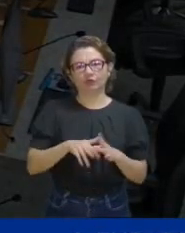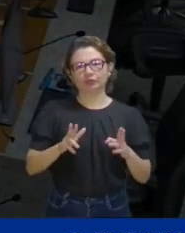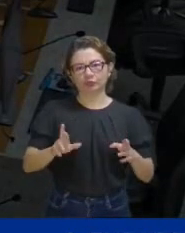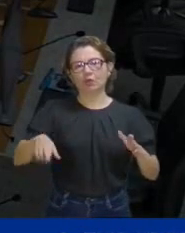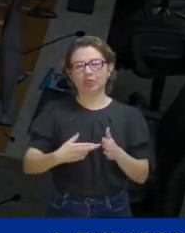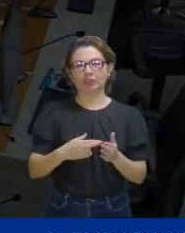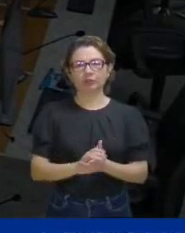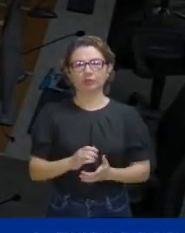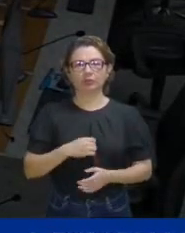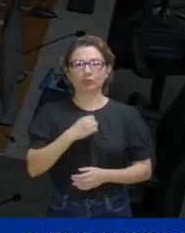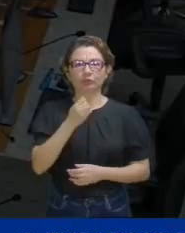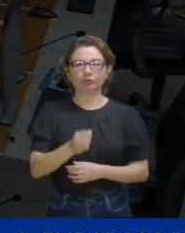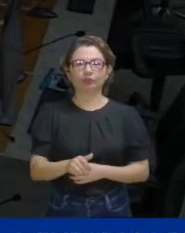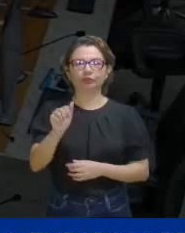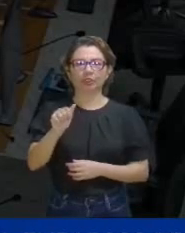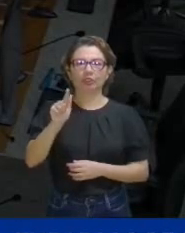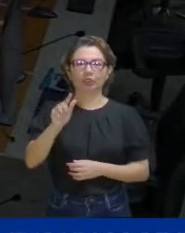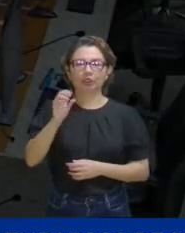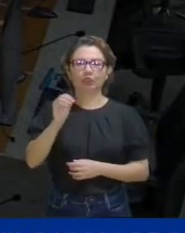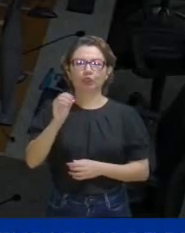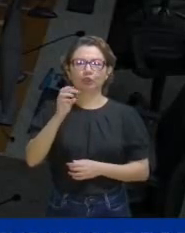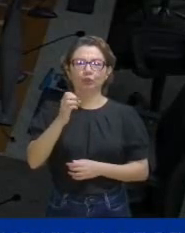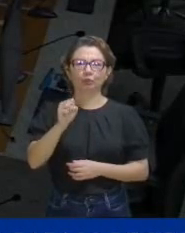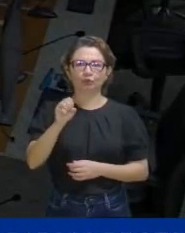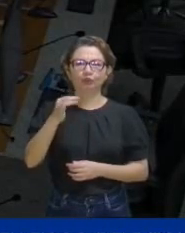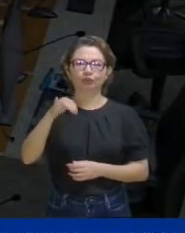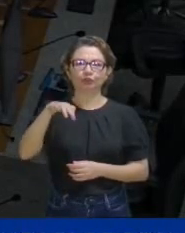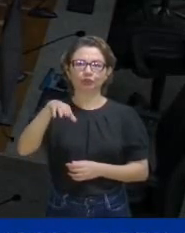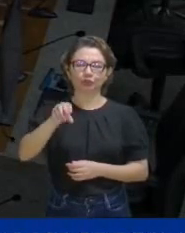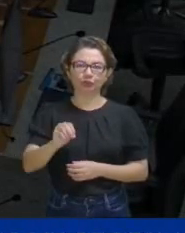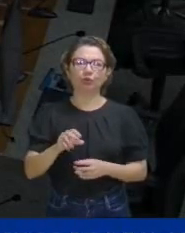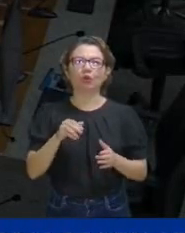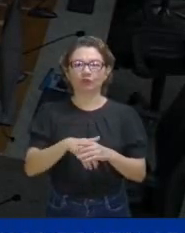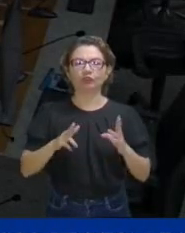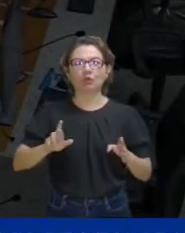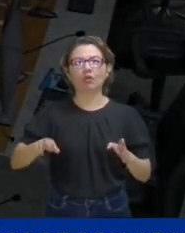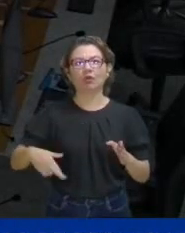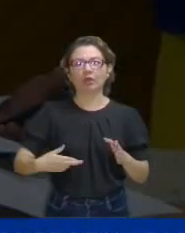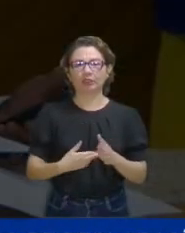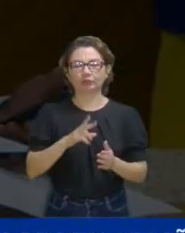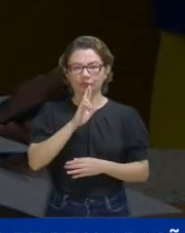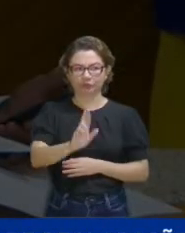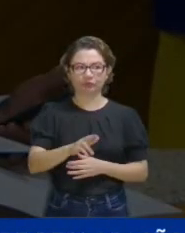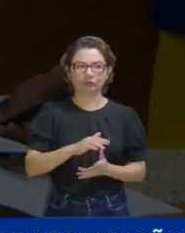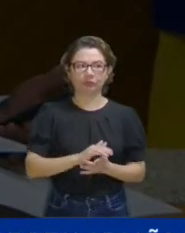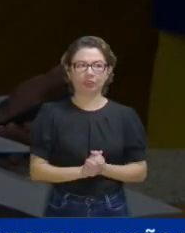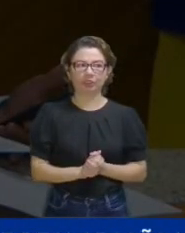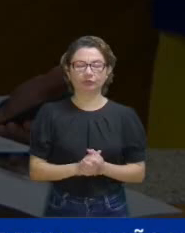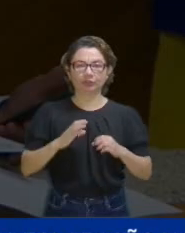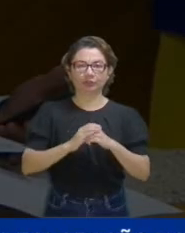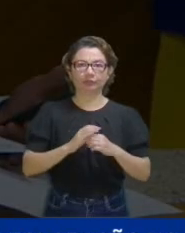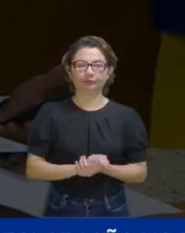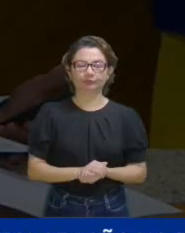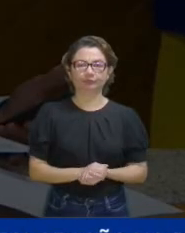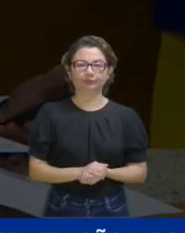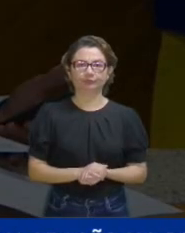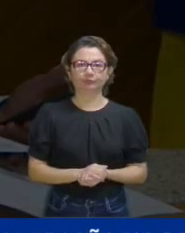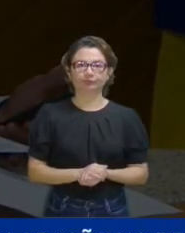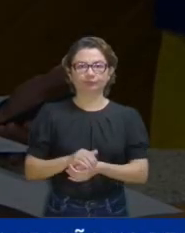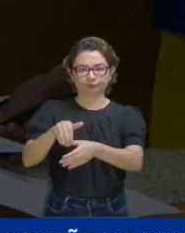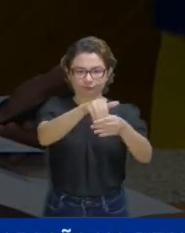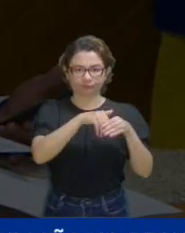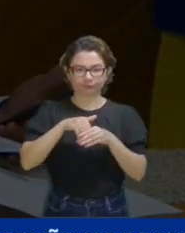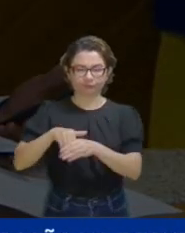relator. juiz Agostinho Silvério, Acompanho o relator, senhor presidente. decisão, Tribunal Regional Eleitoral do